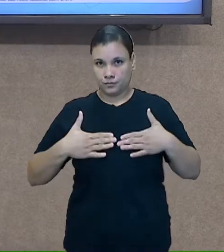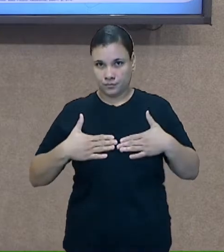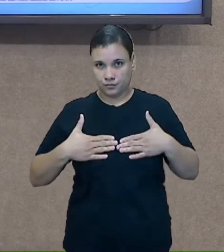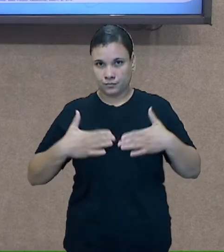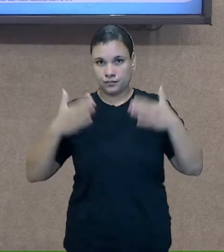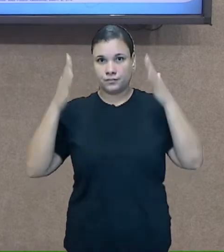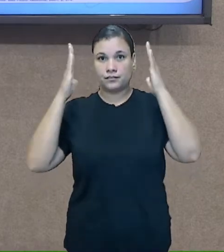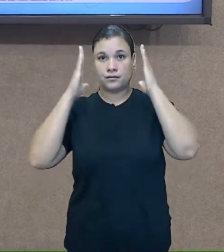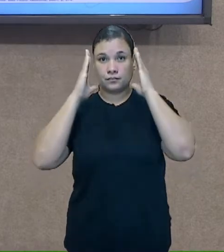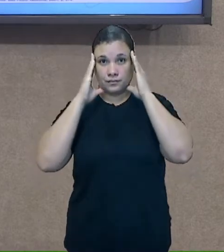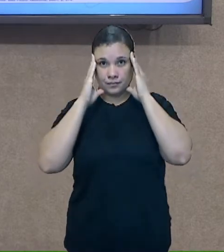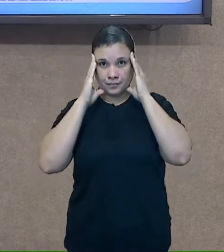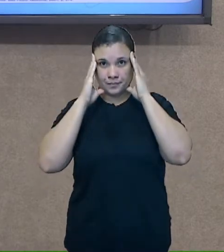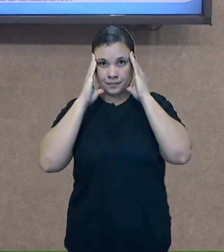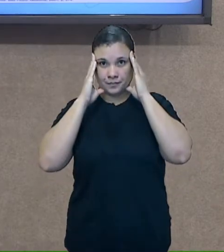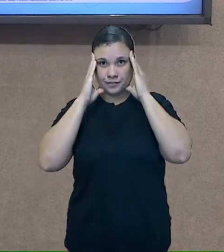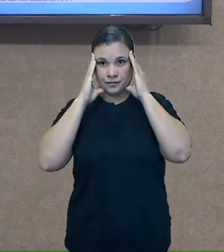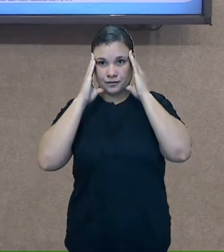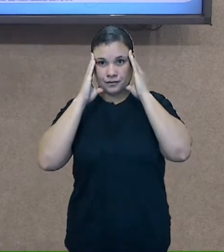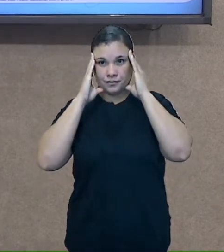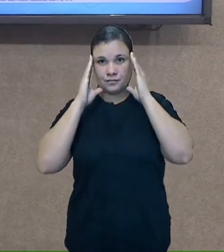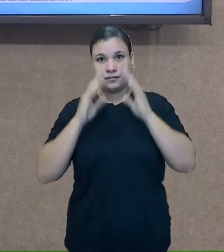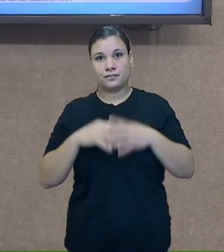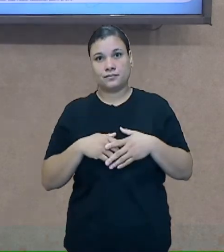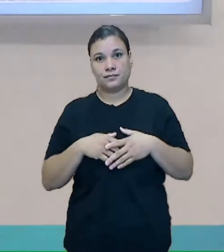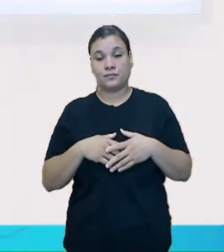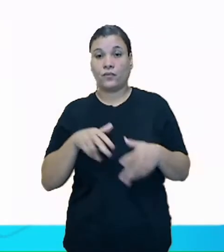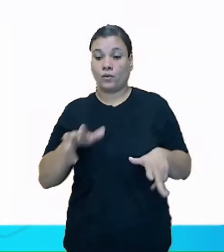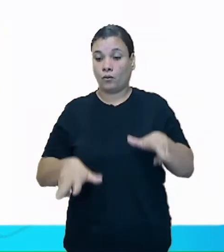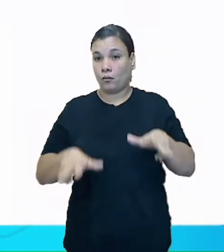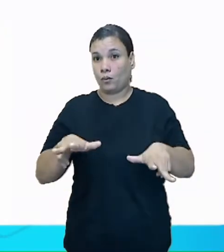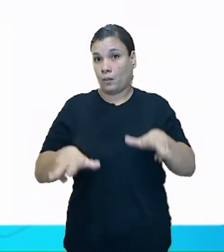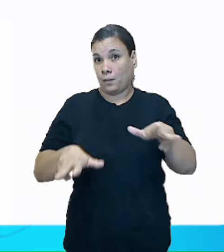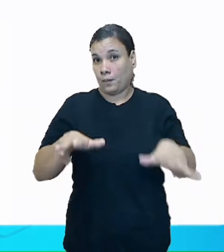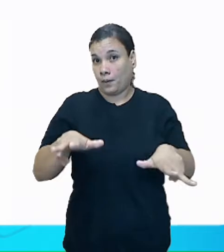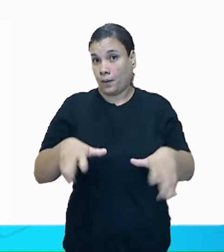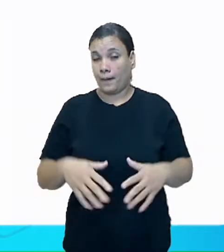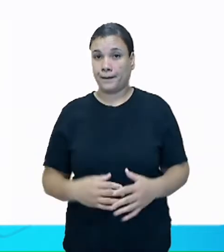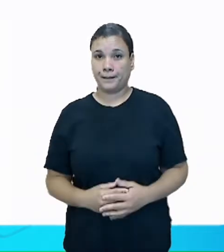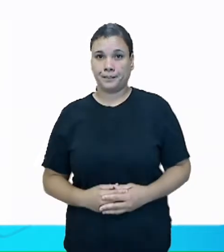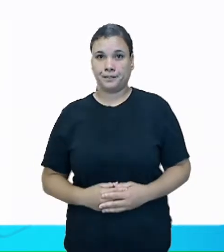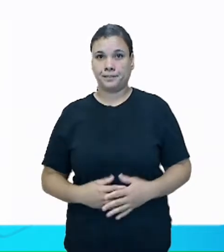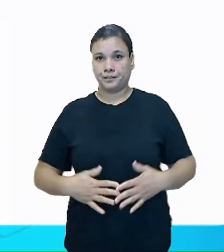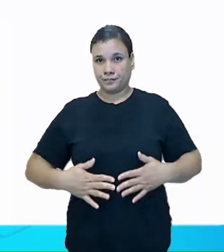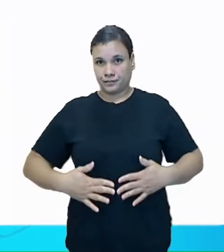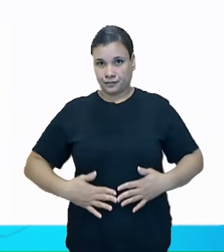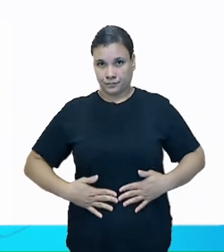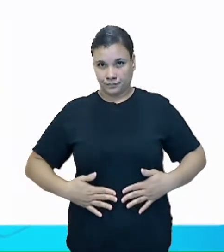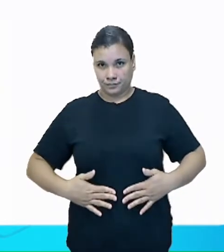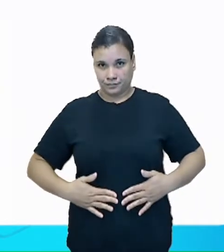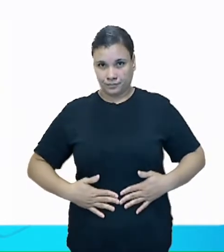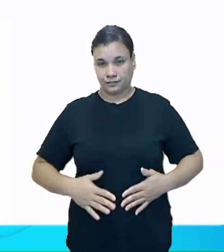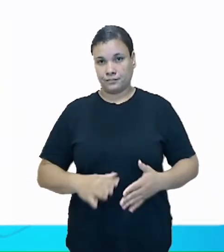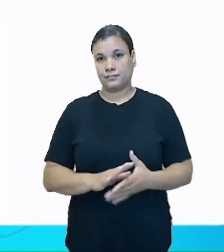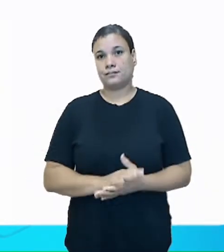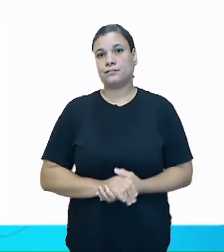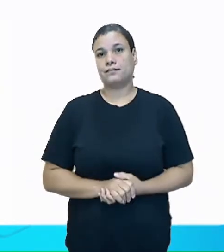cabeça e as pernas, abdômen, cabeça, tórax,